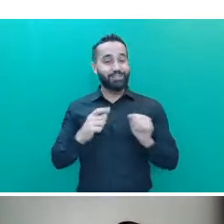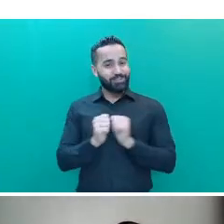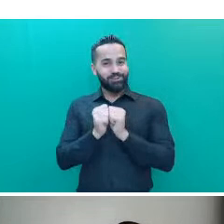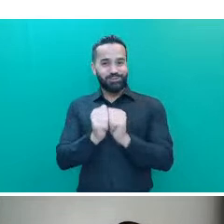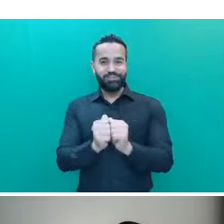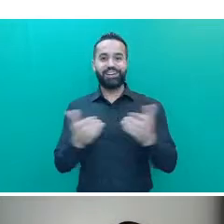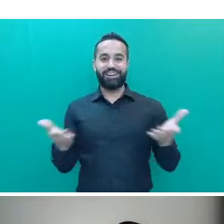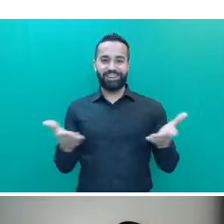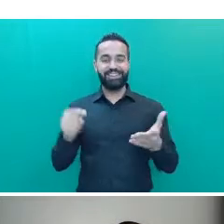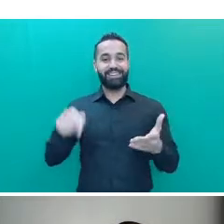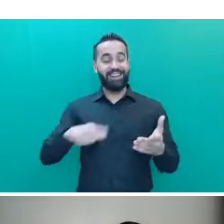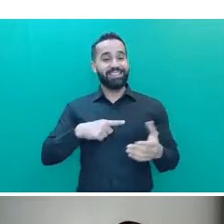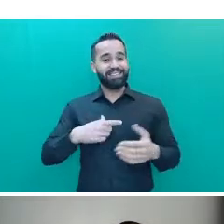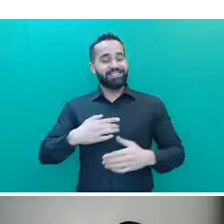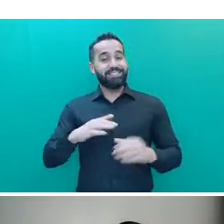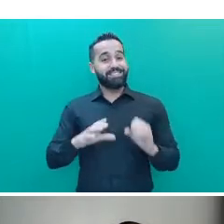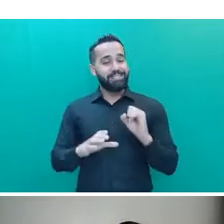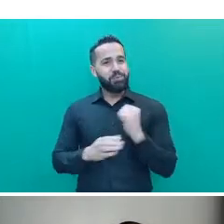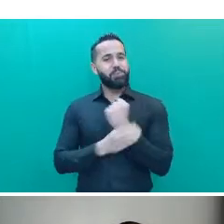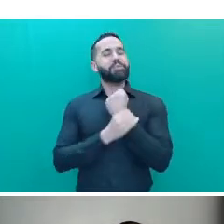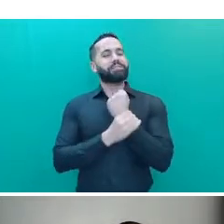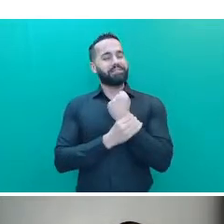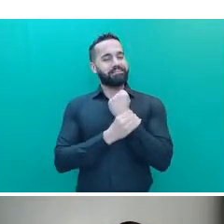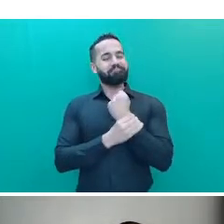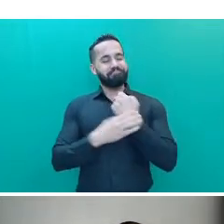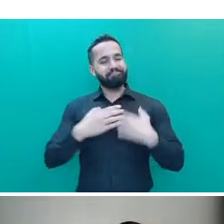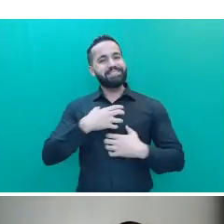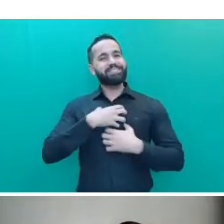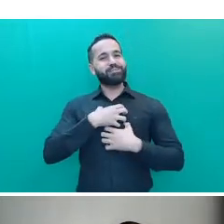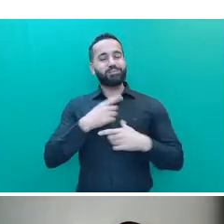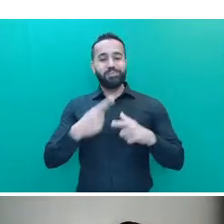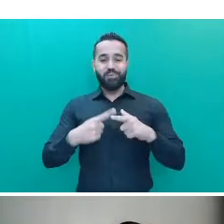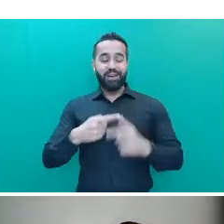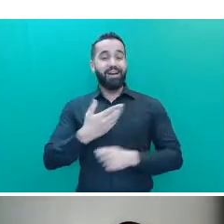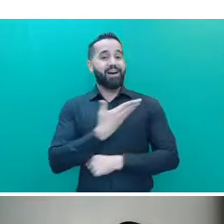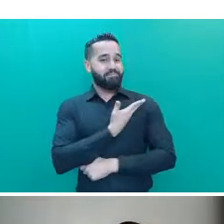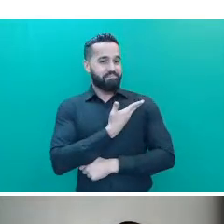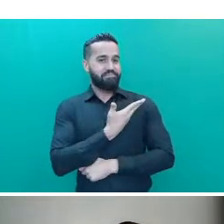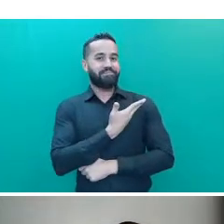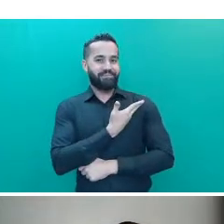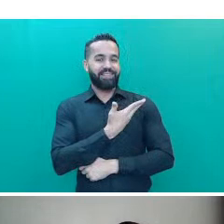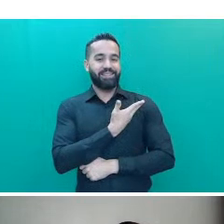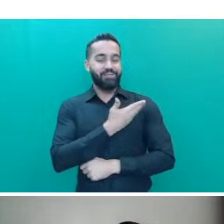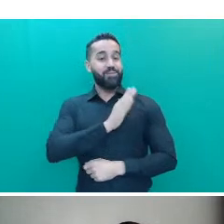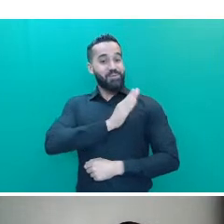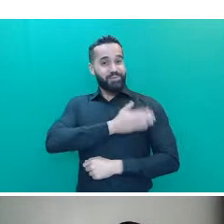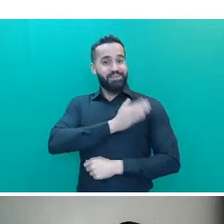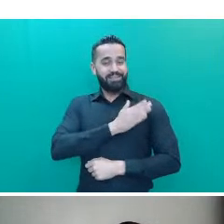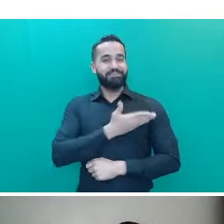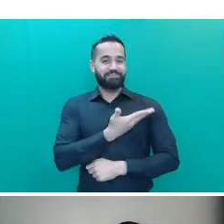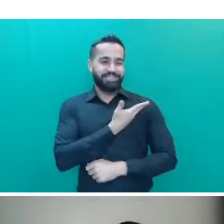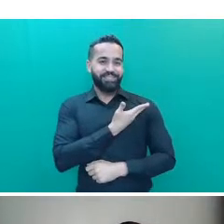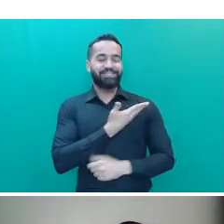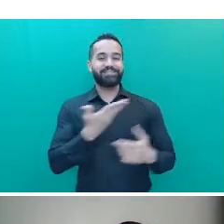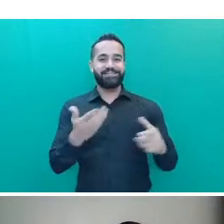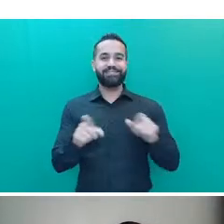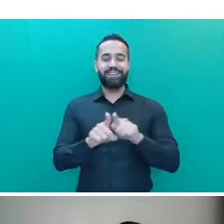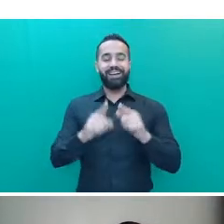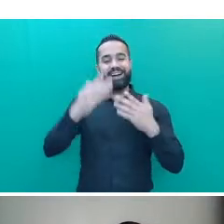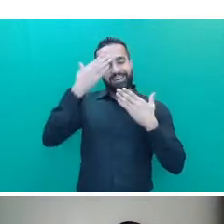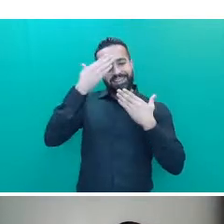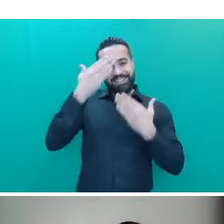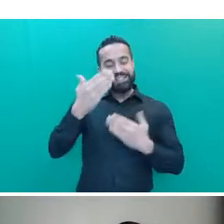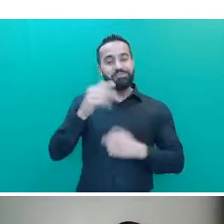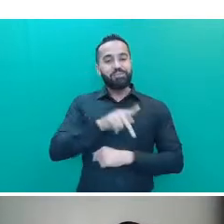me dá muito mais segurança, porque são meus amigos, né, de coração. E quero também agradecer muito a professora